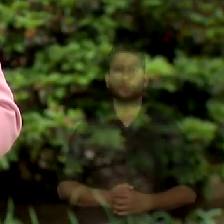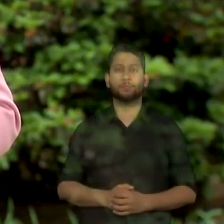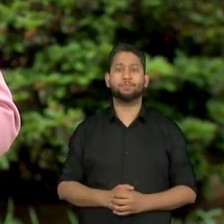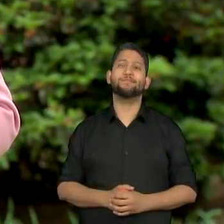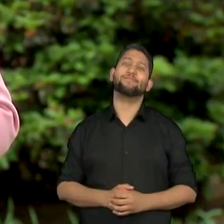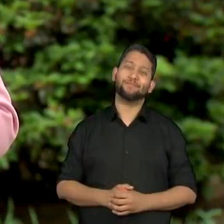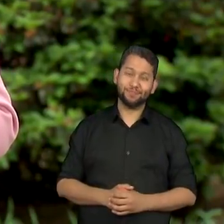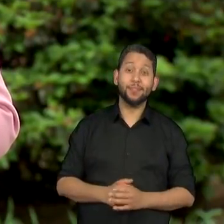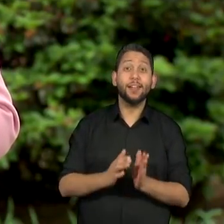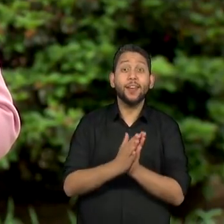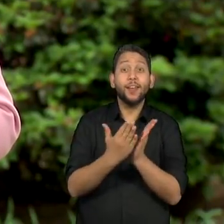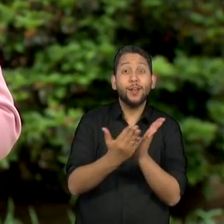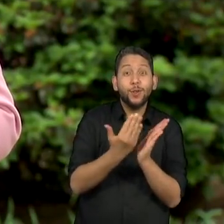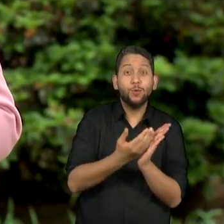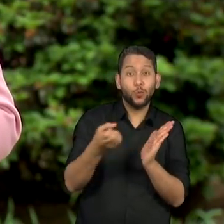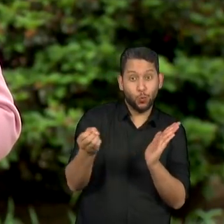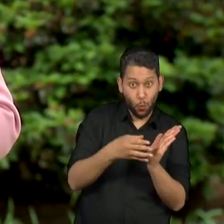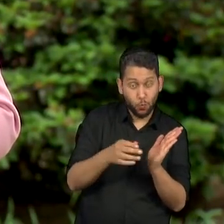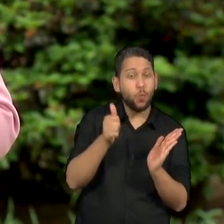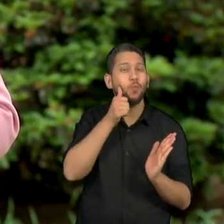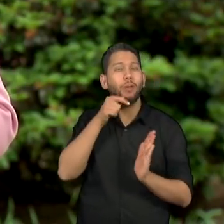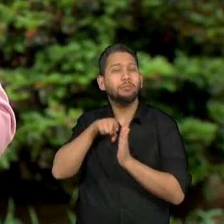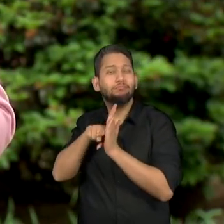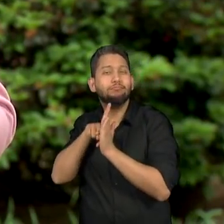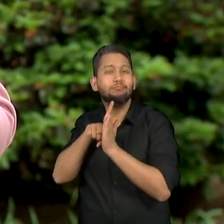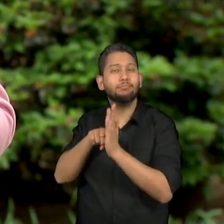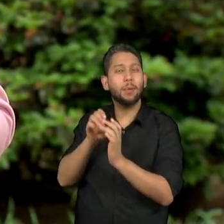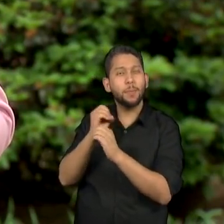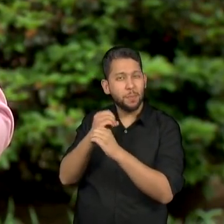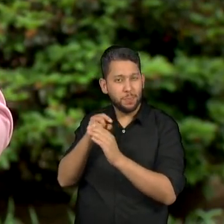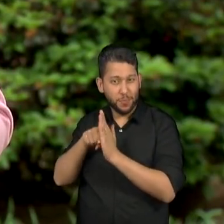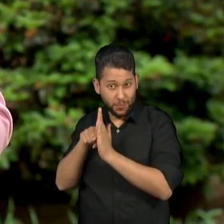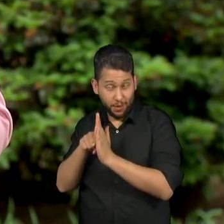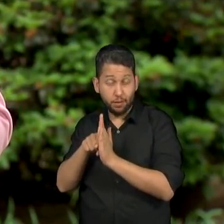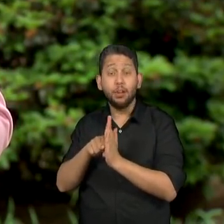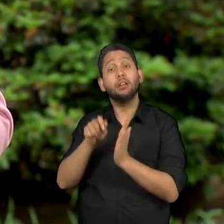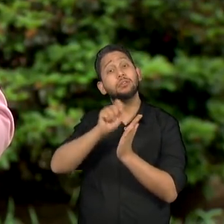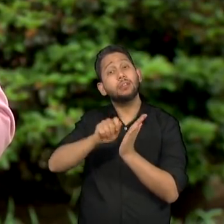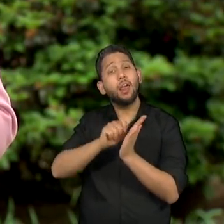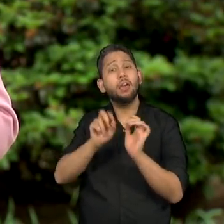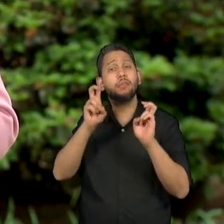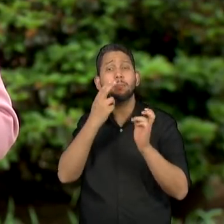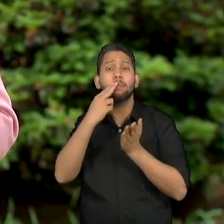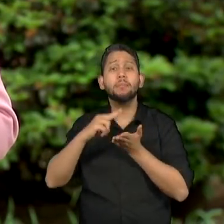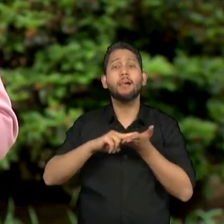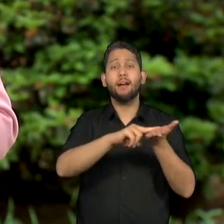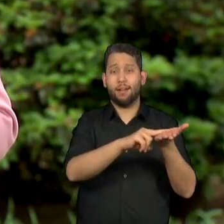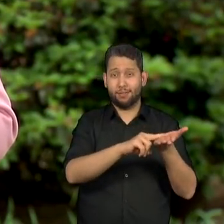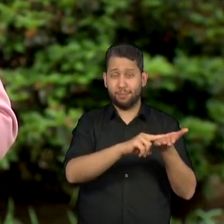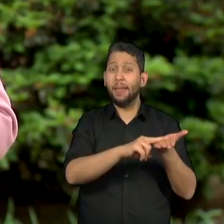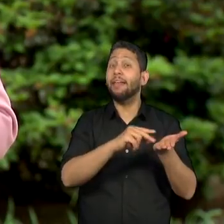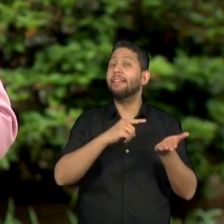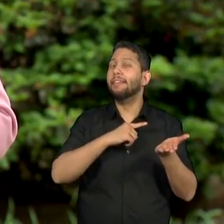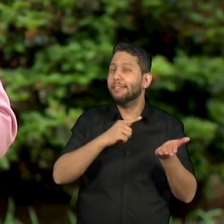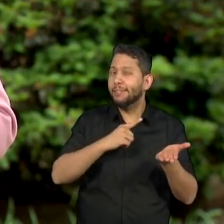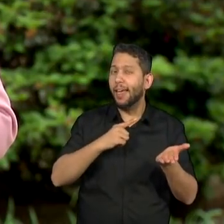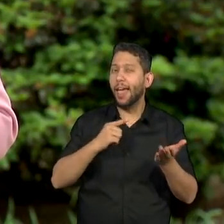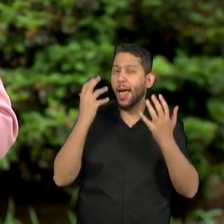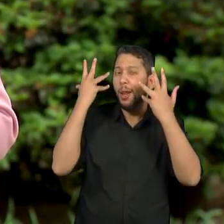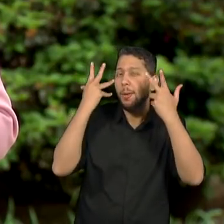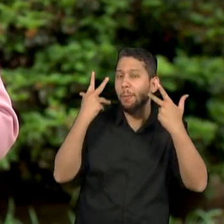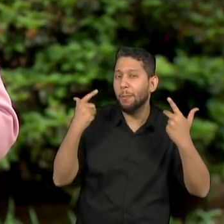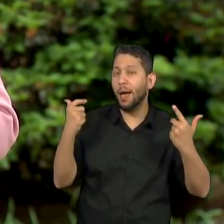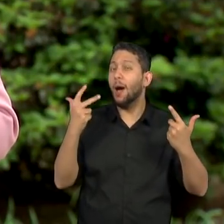Em novo livro, a bióloga Nurit Ben-Sussan escreve para o mamífero de asas que se tornou o bode expiatório